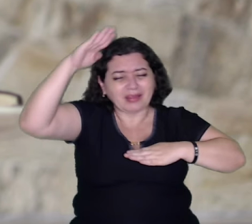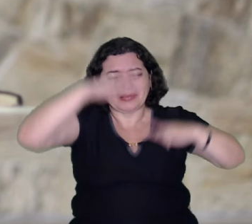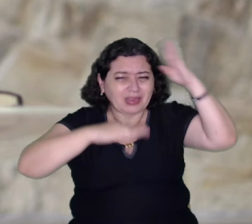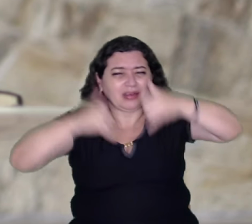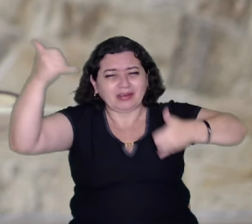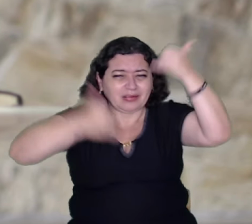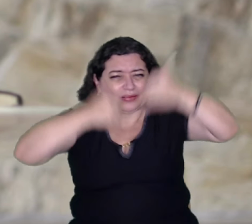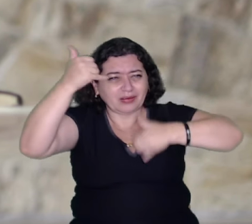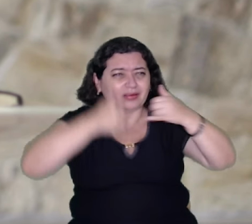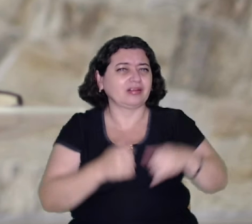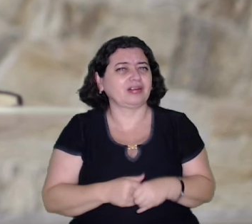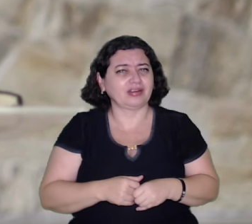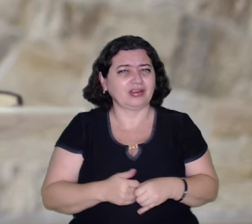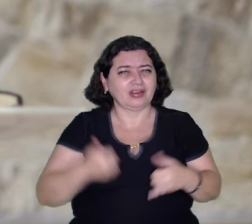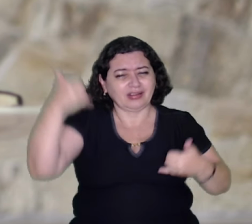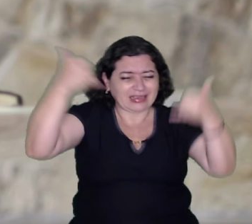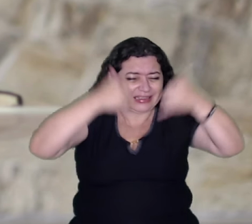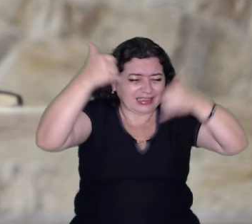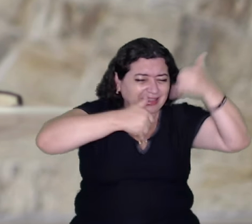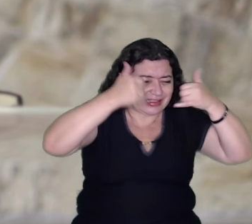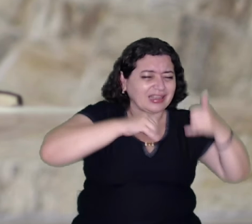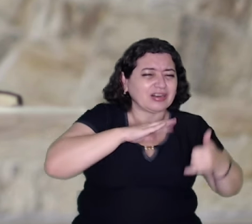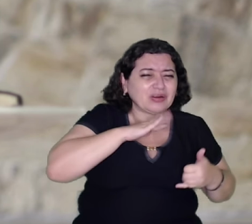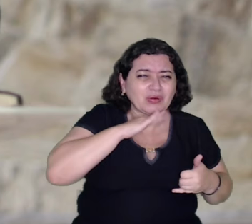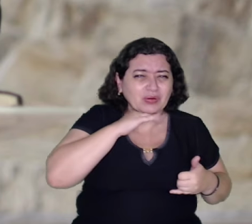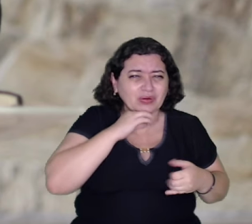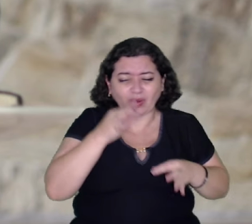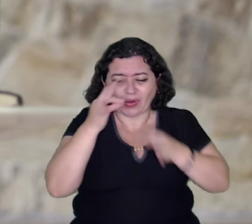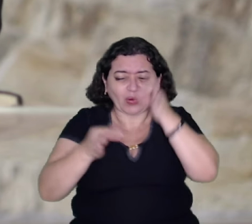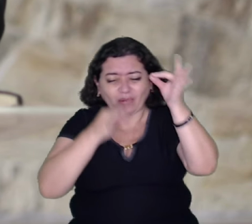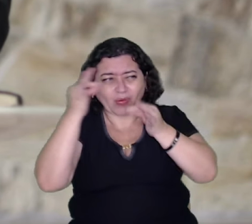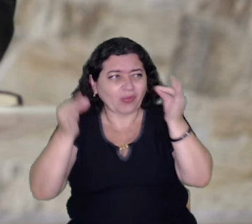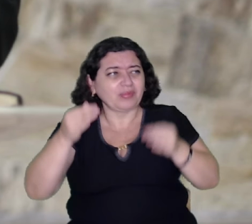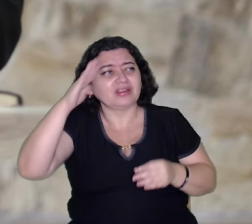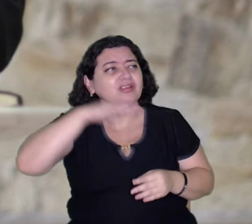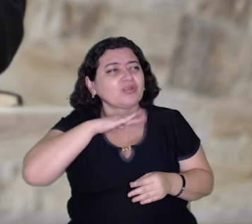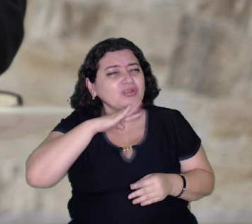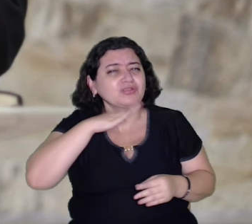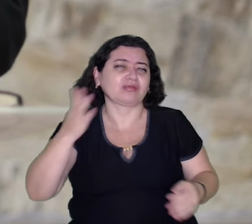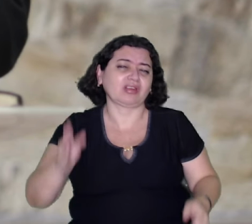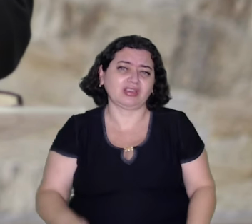tantos comunicados ruins, tantas opiniões ruins.